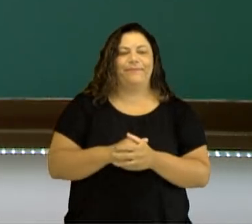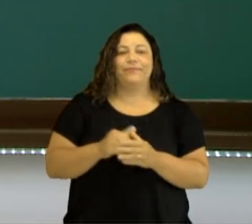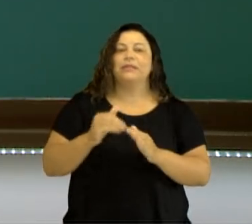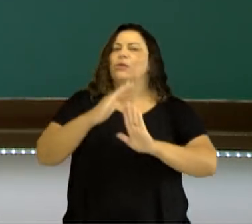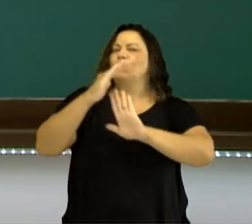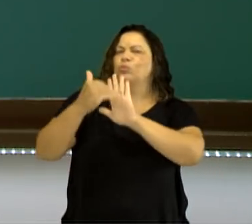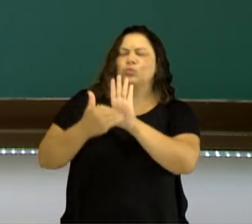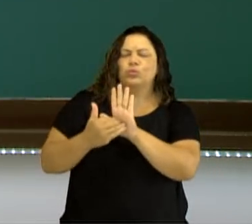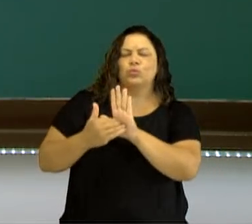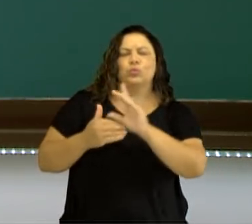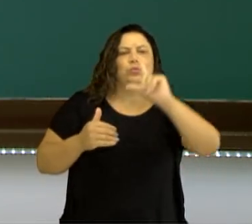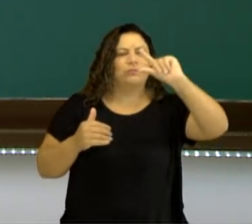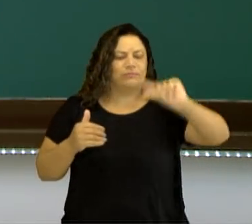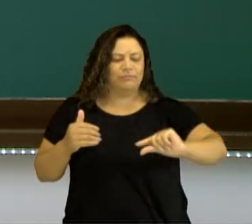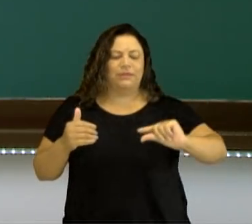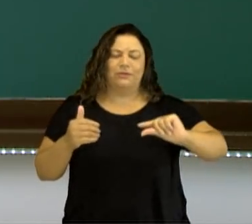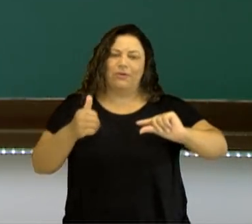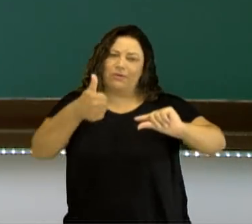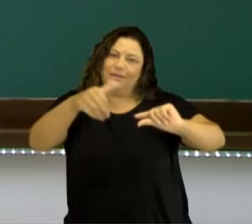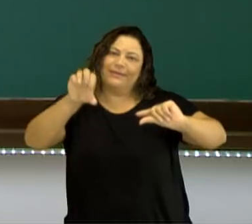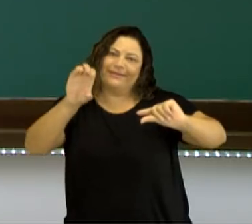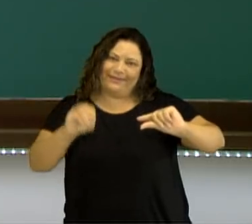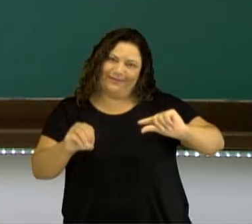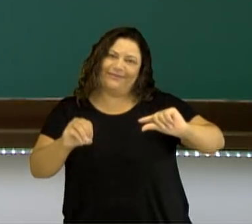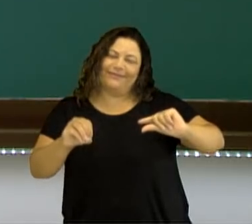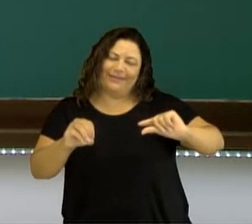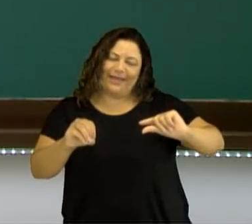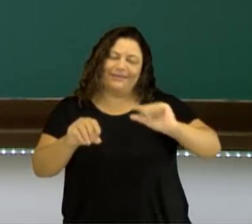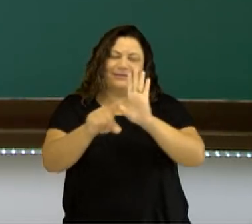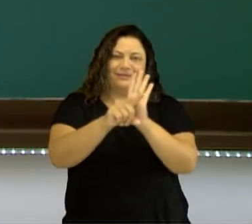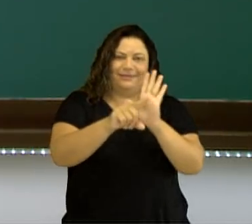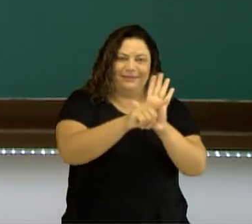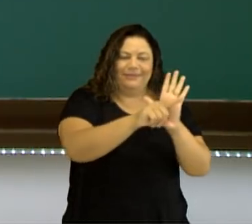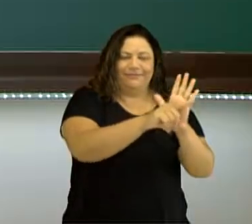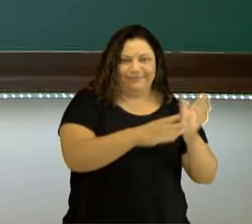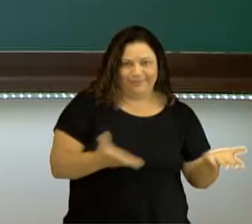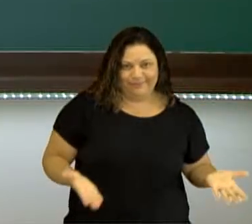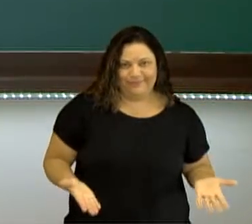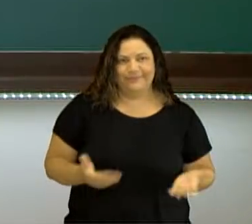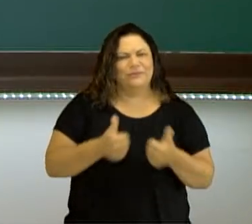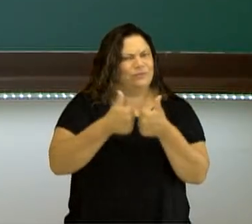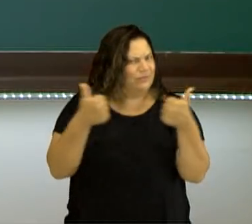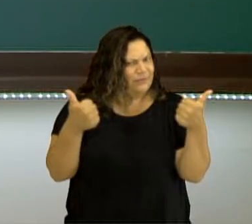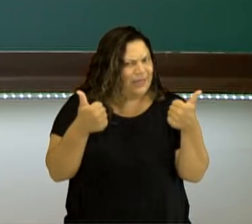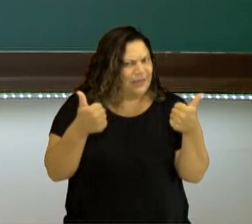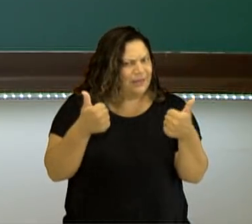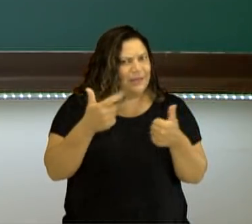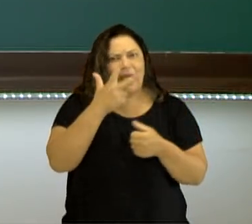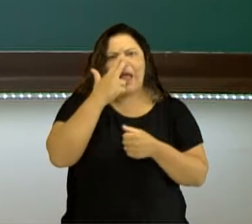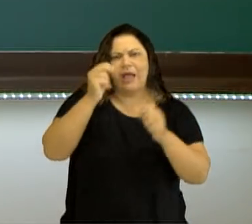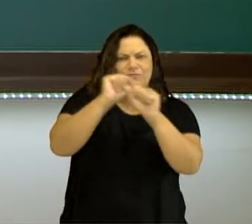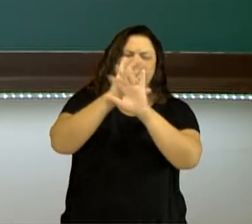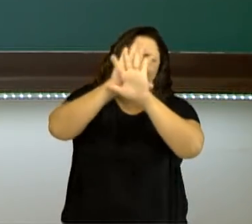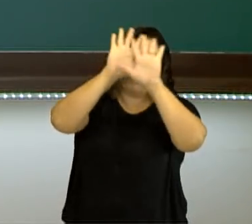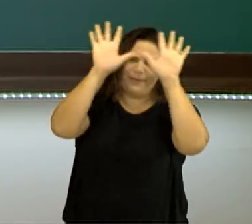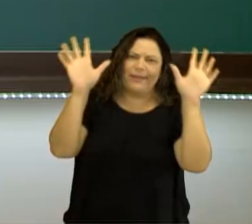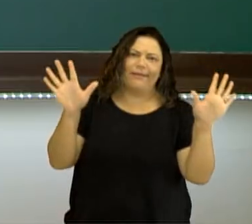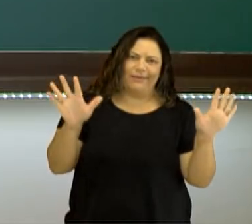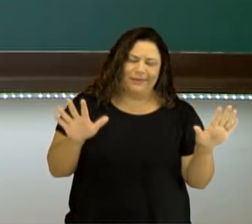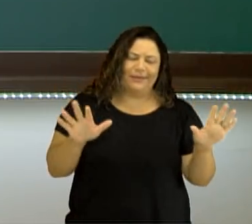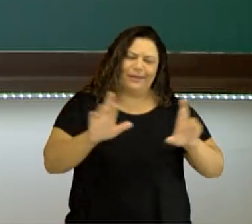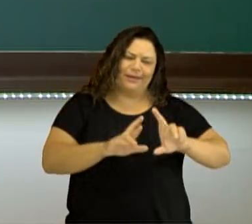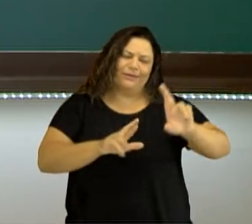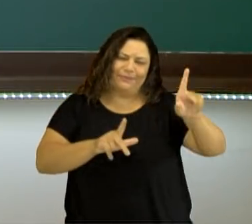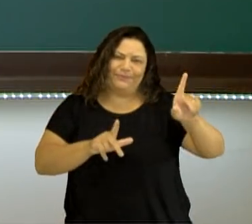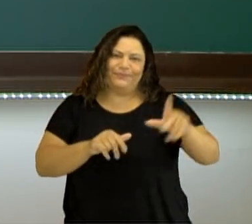menor, tá? O 7, o 4, os valores negativos, tudo bem? Eu acho que ficou bem clara a diferença entre as duas operações,